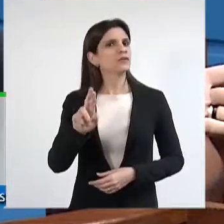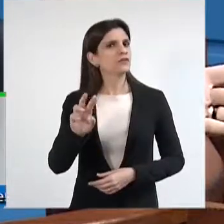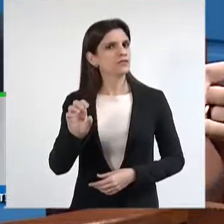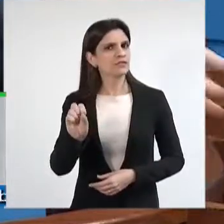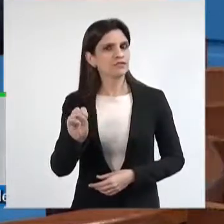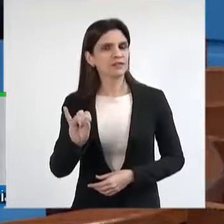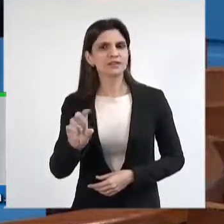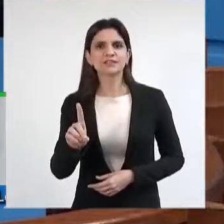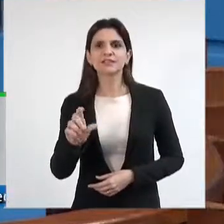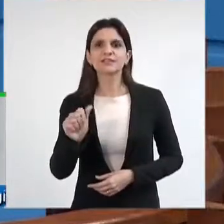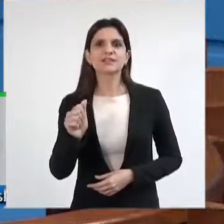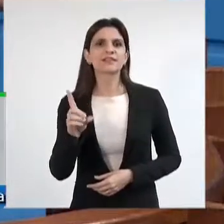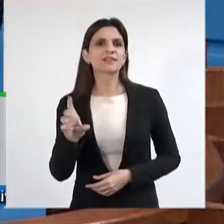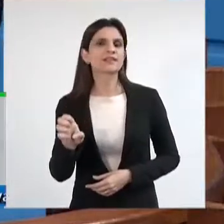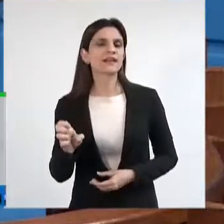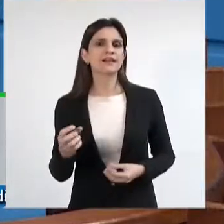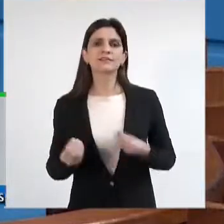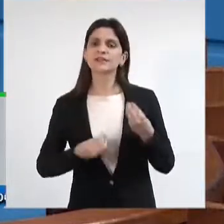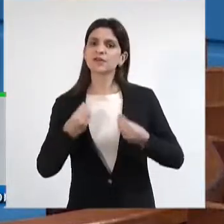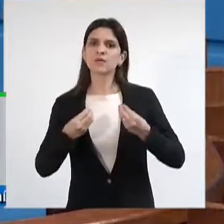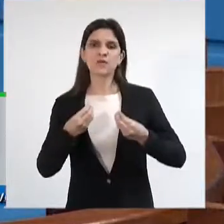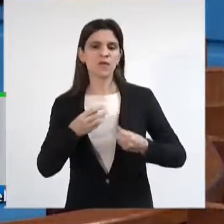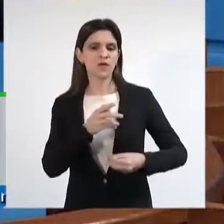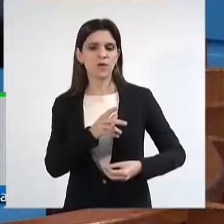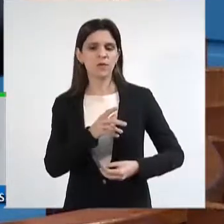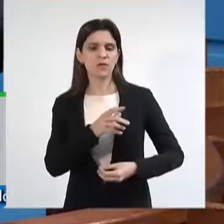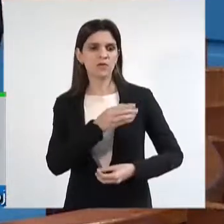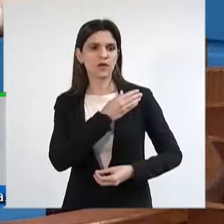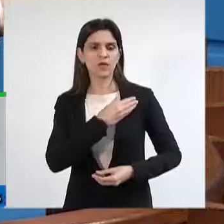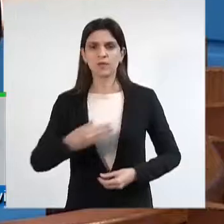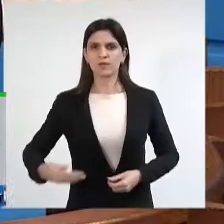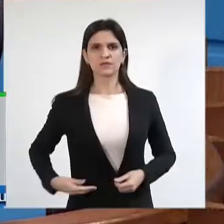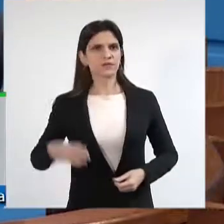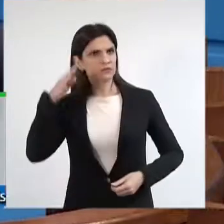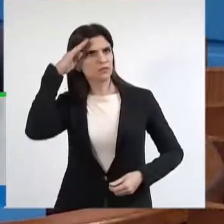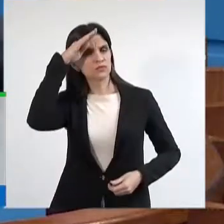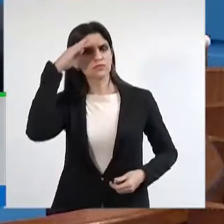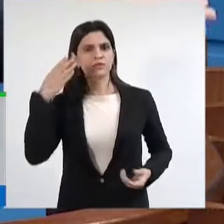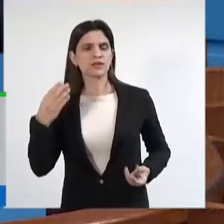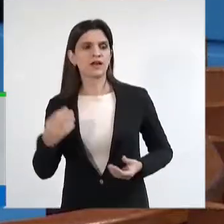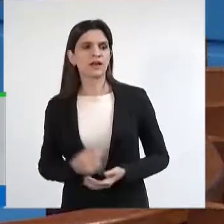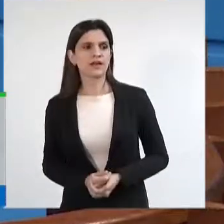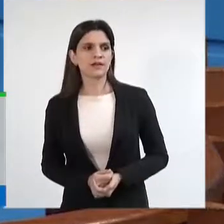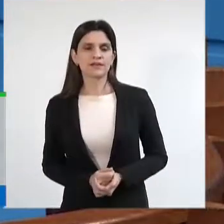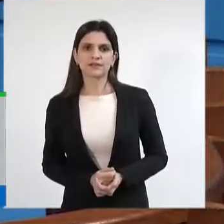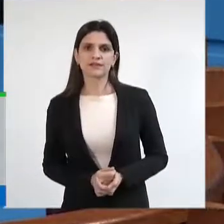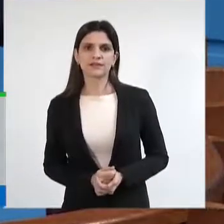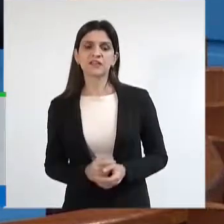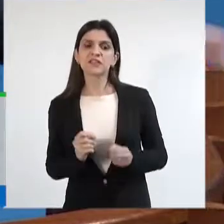não estamos entendendo aonde que ele quer chegar, onde ele quer chegar com isso. Deputado